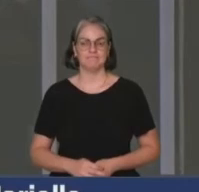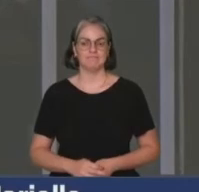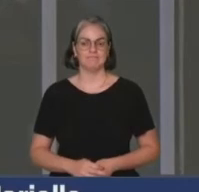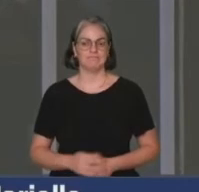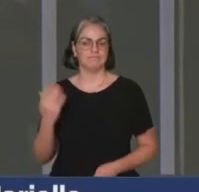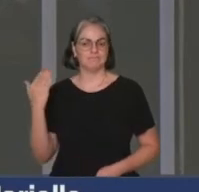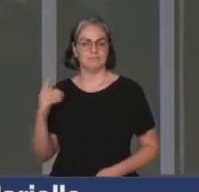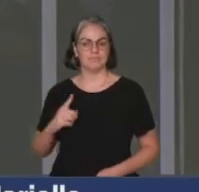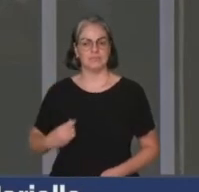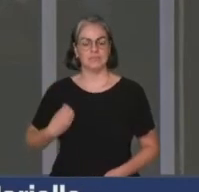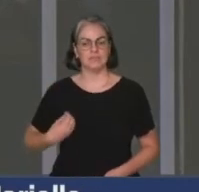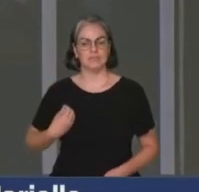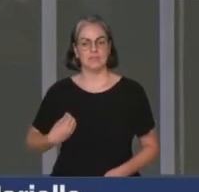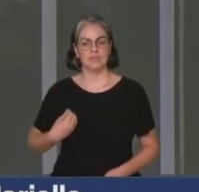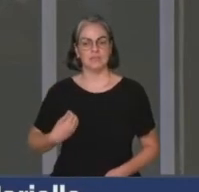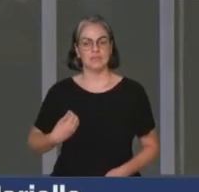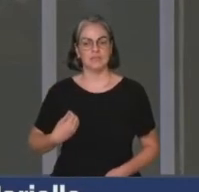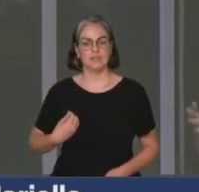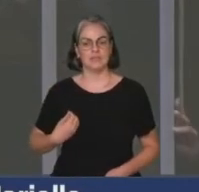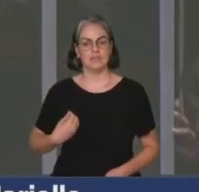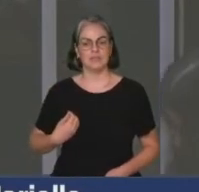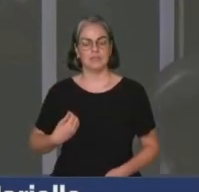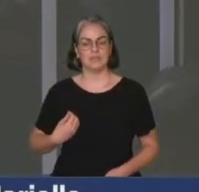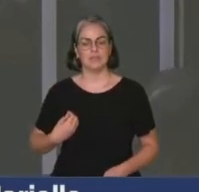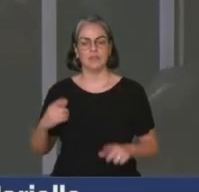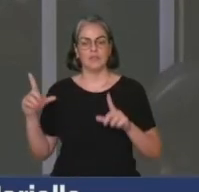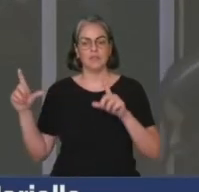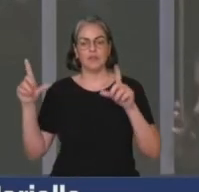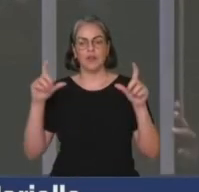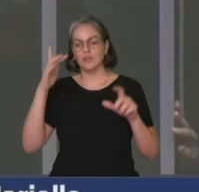tinham imagens de pessoas assassinadas na ditadura militar,